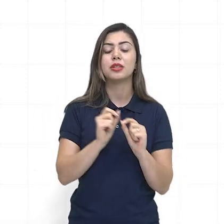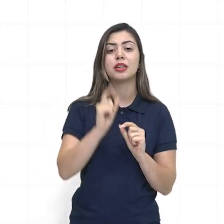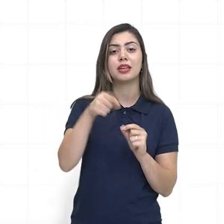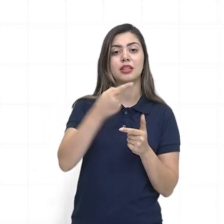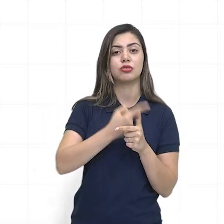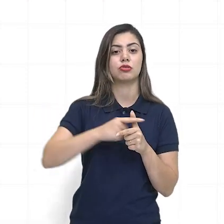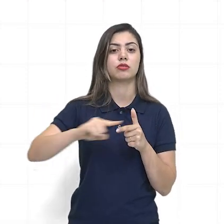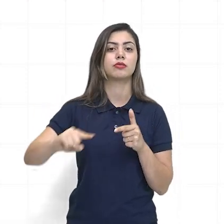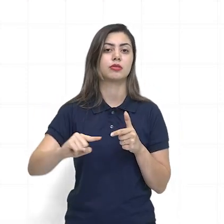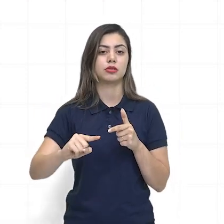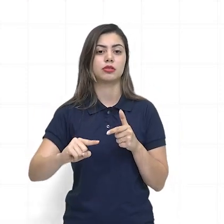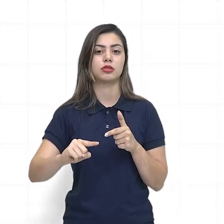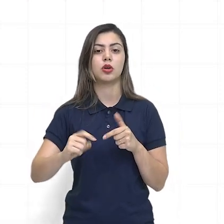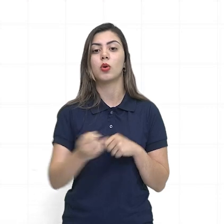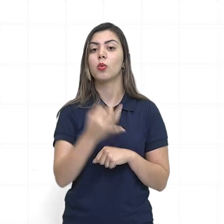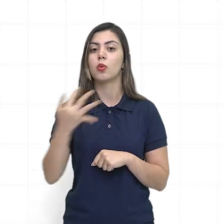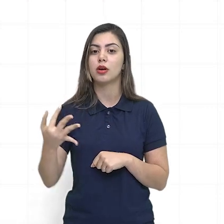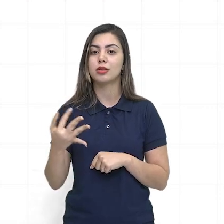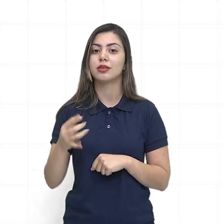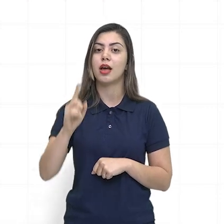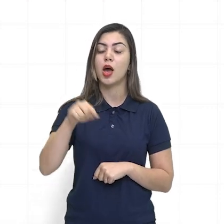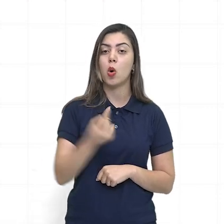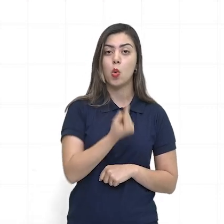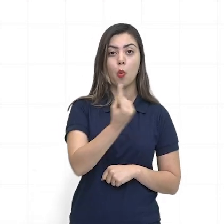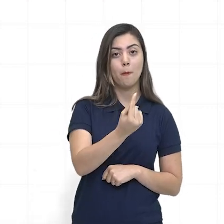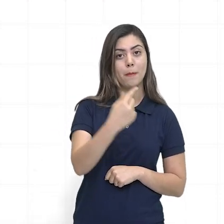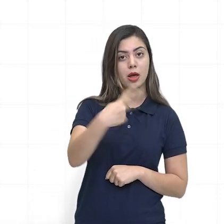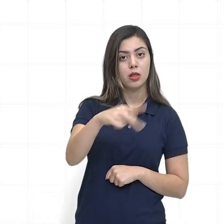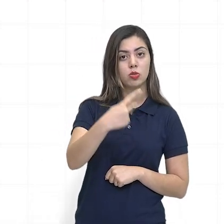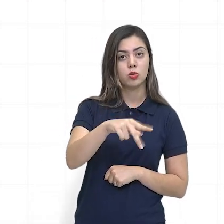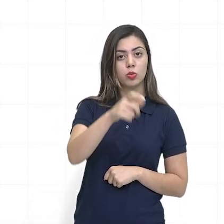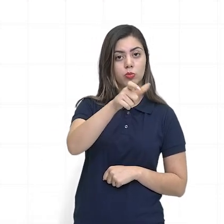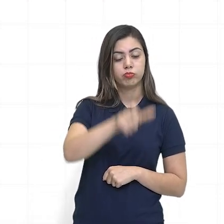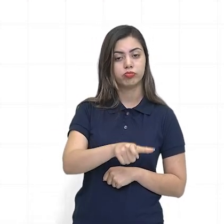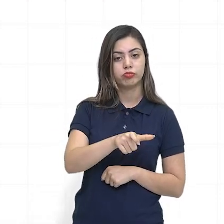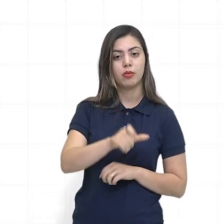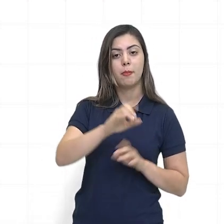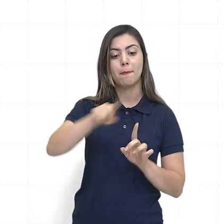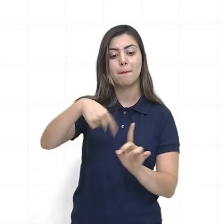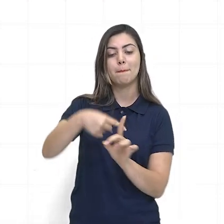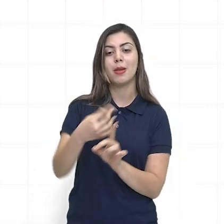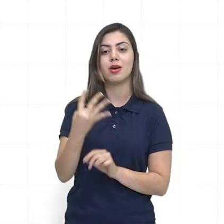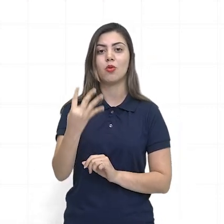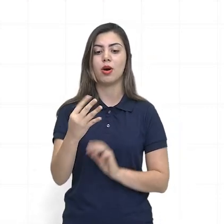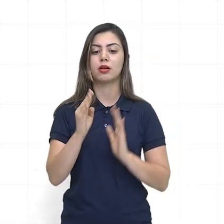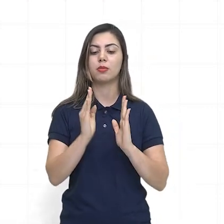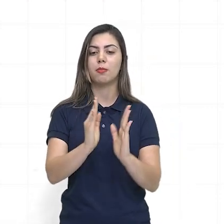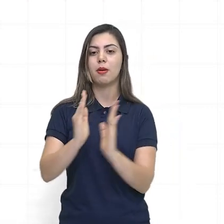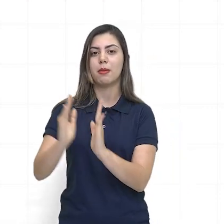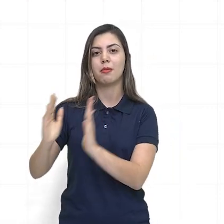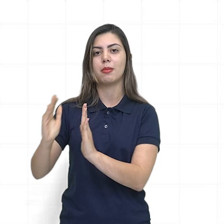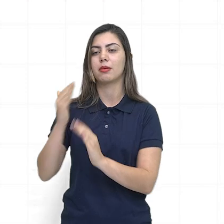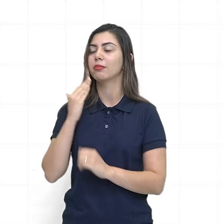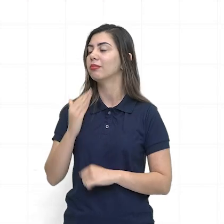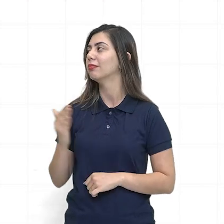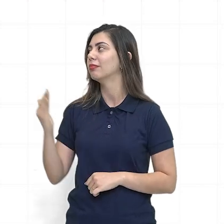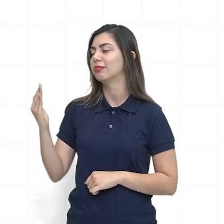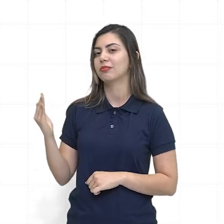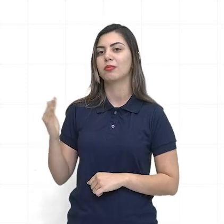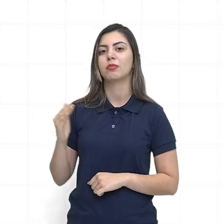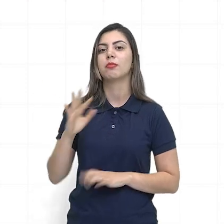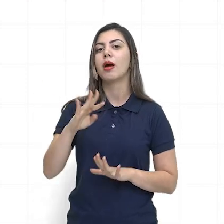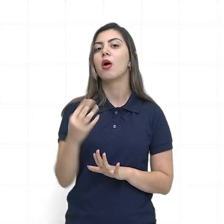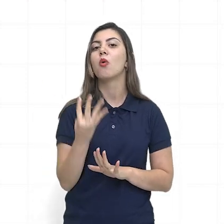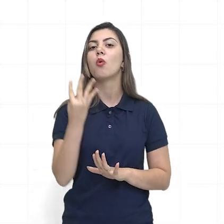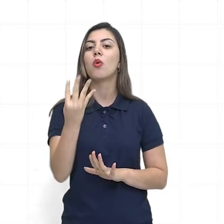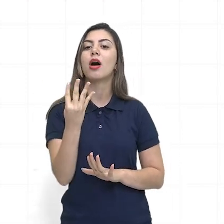Está aqui, ó. Uma que é a sua e mais 4, olha, que era